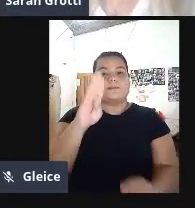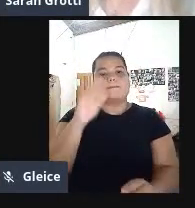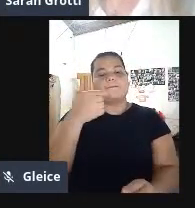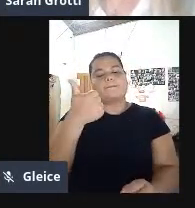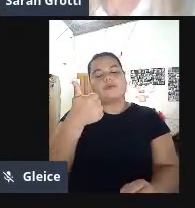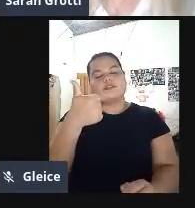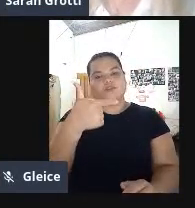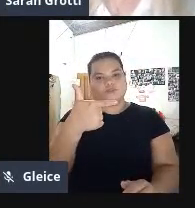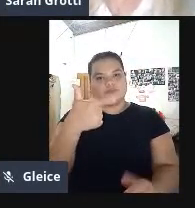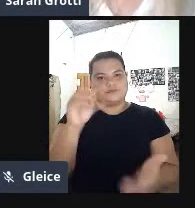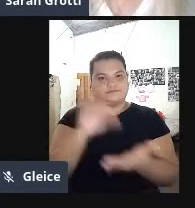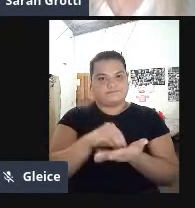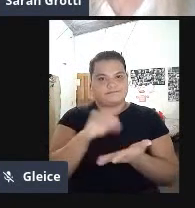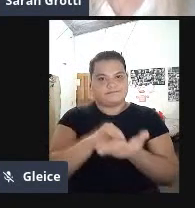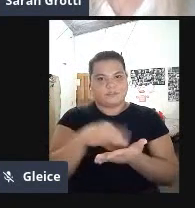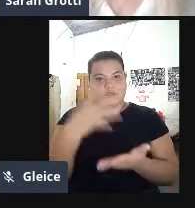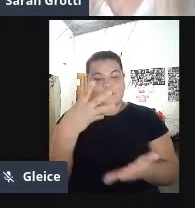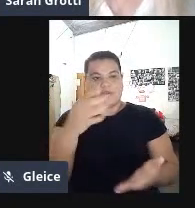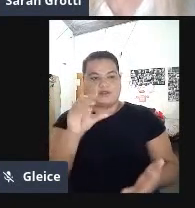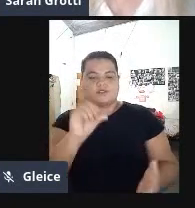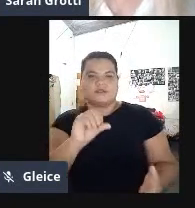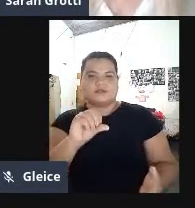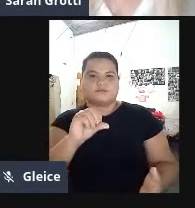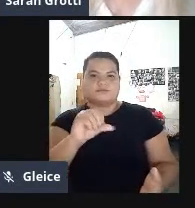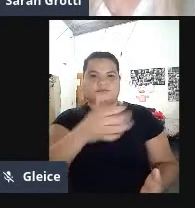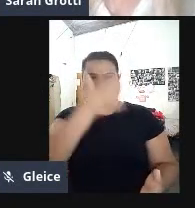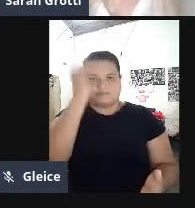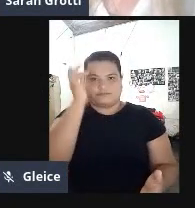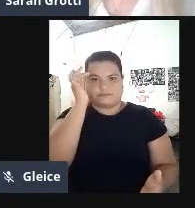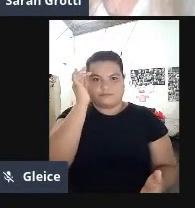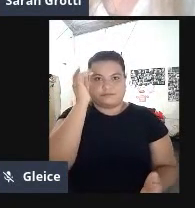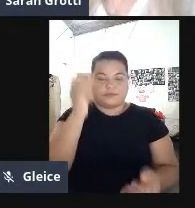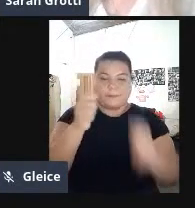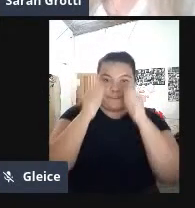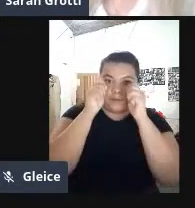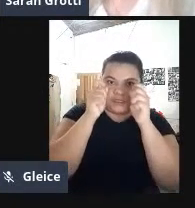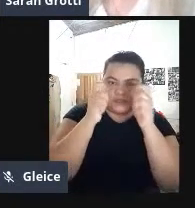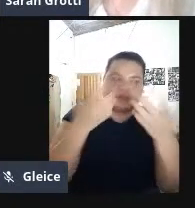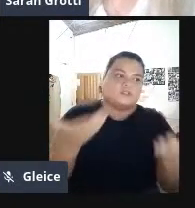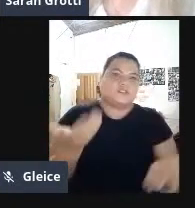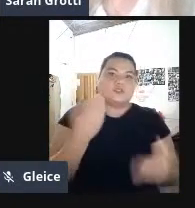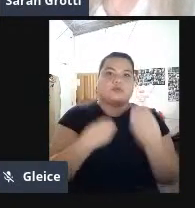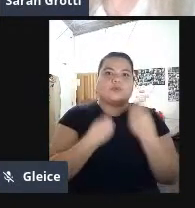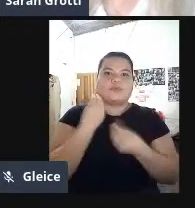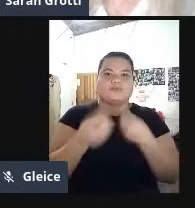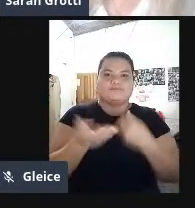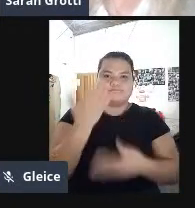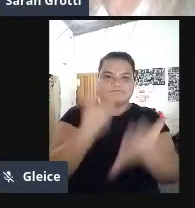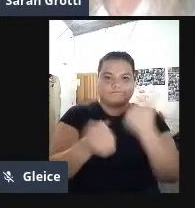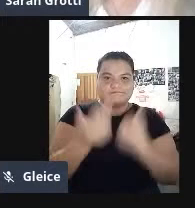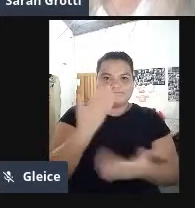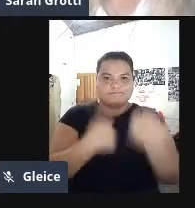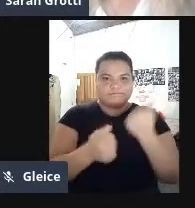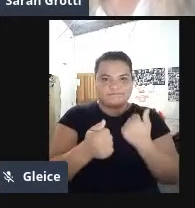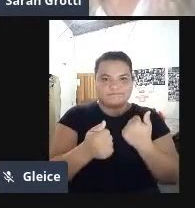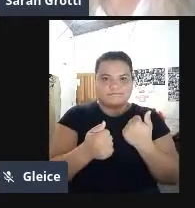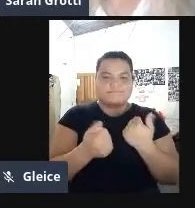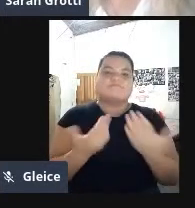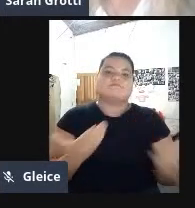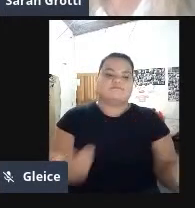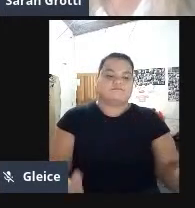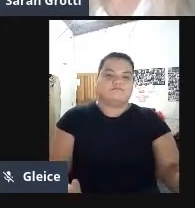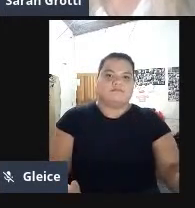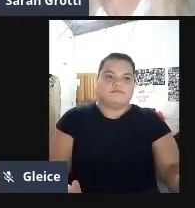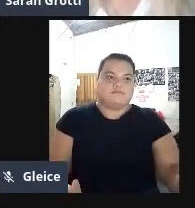dos participantes. Ou seja, né, prestar atenção nessa ingestão de cálcio nessa dieta. É